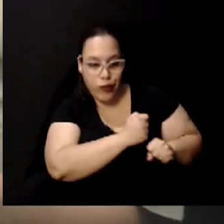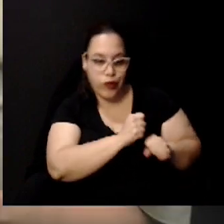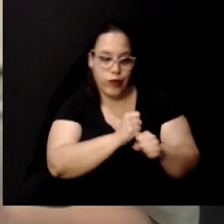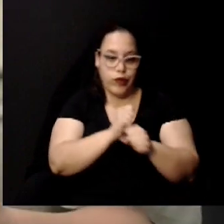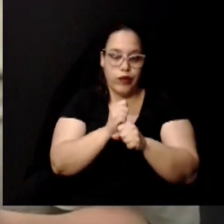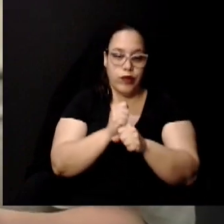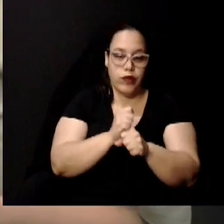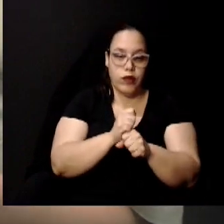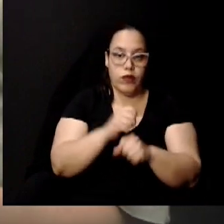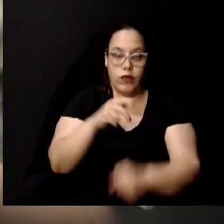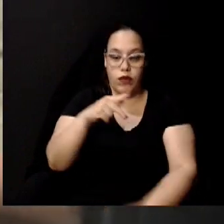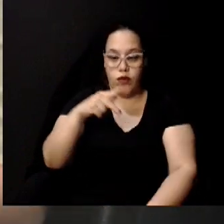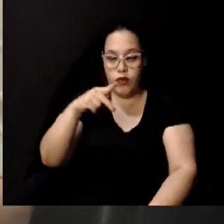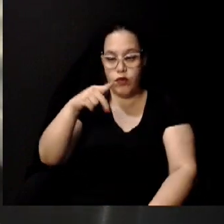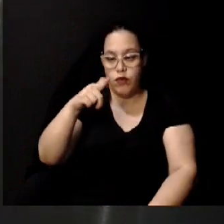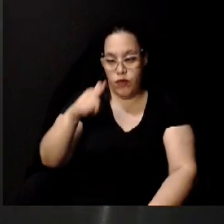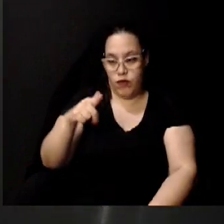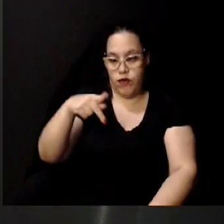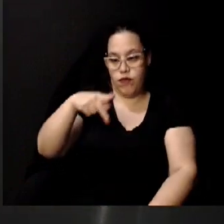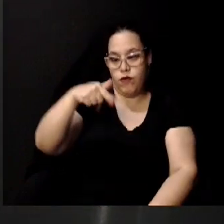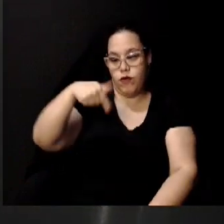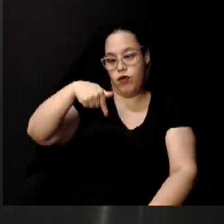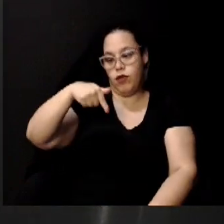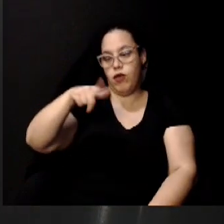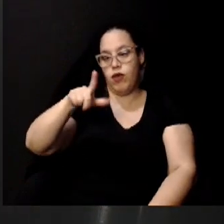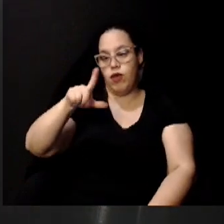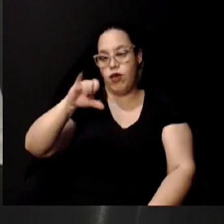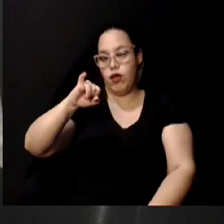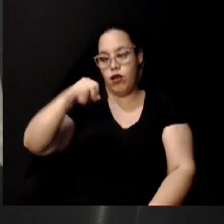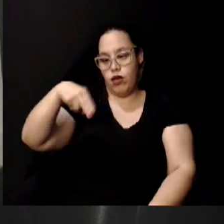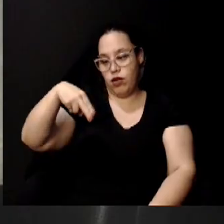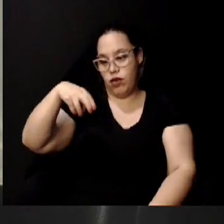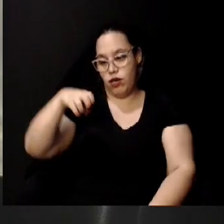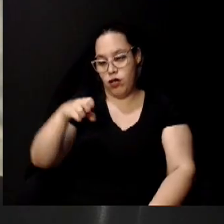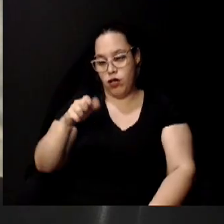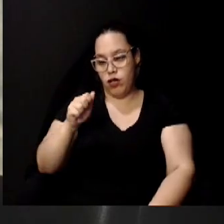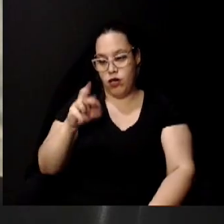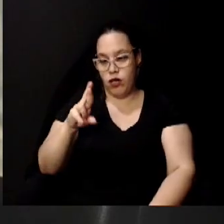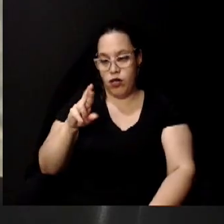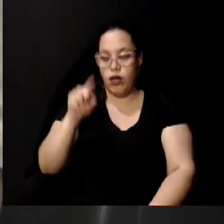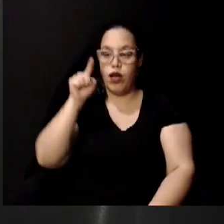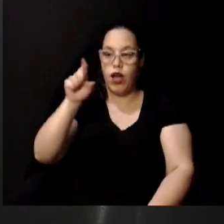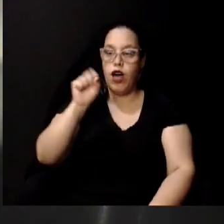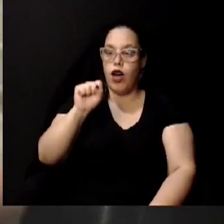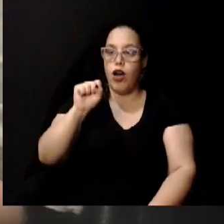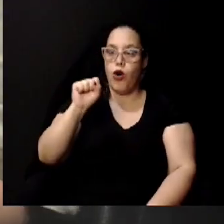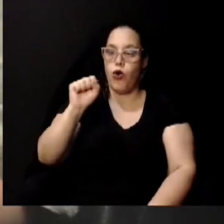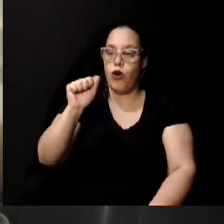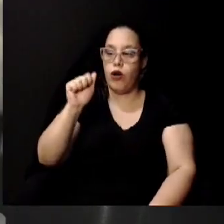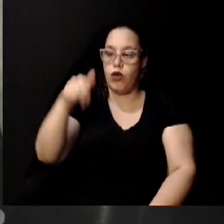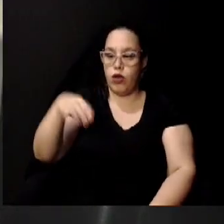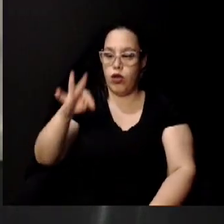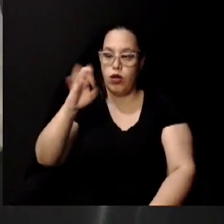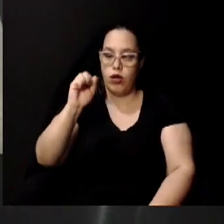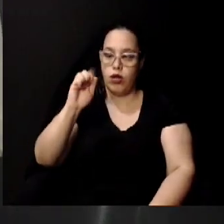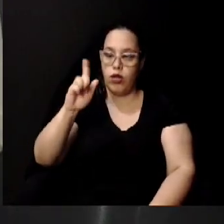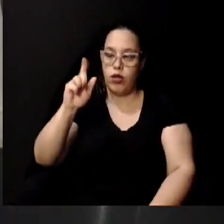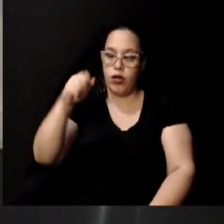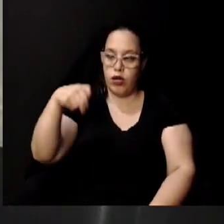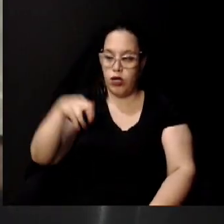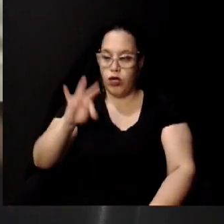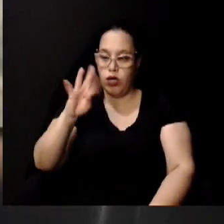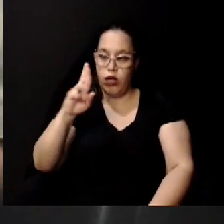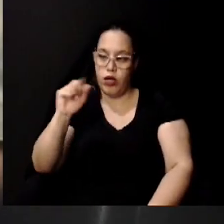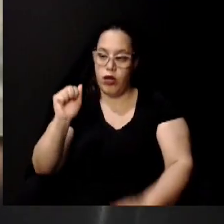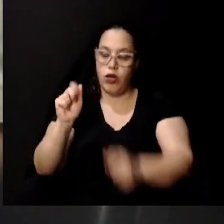já existem, que foi contrapartida, como um parque linear lá no Santa Genebra, no Ribeirão das Pedras, que foi uma contrapartida do Shopping Dom